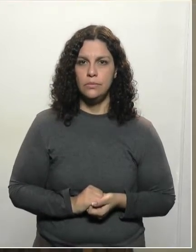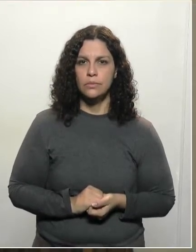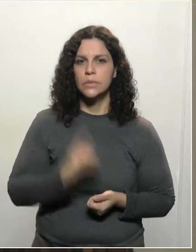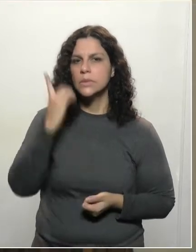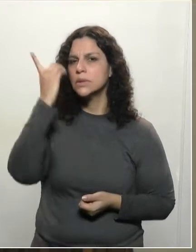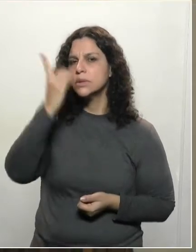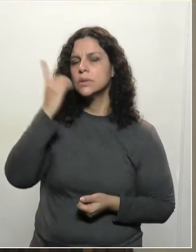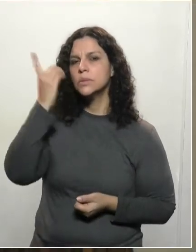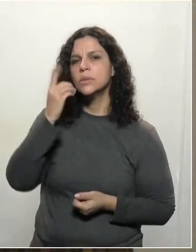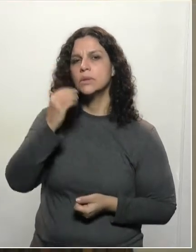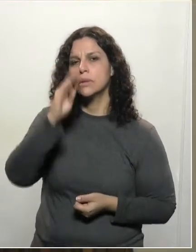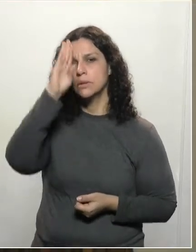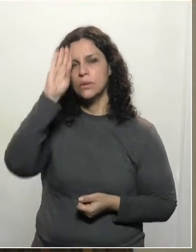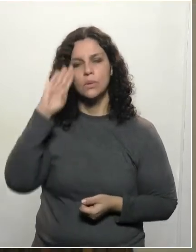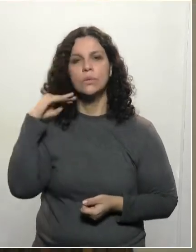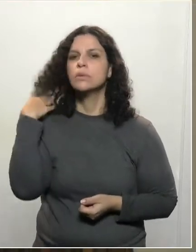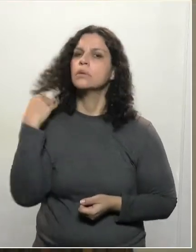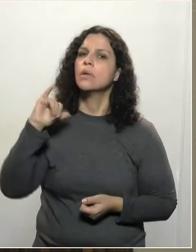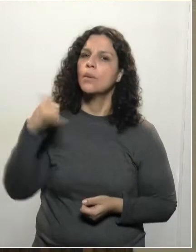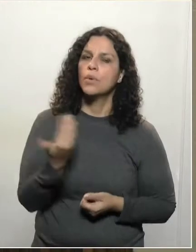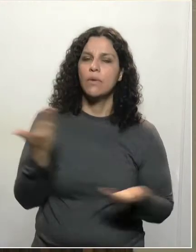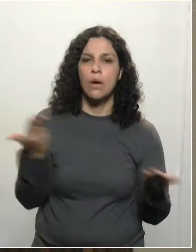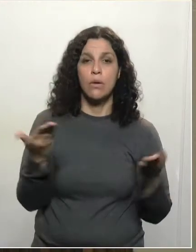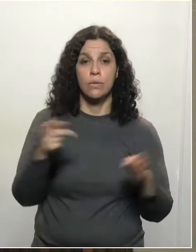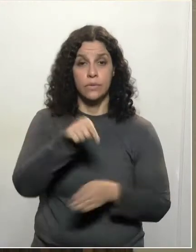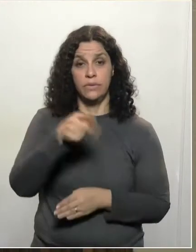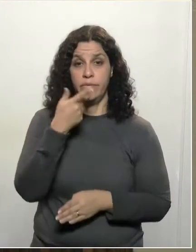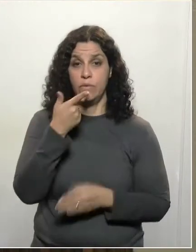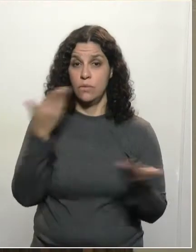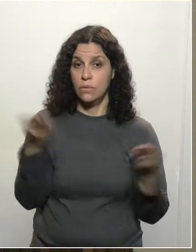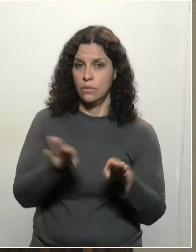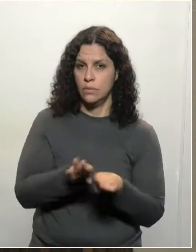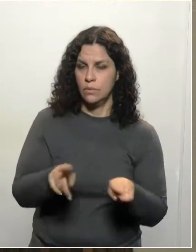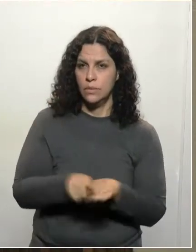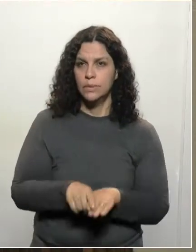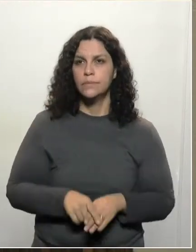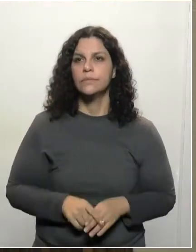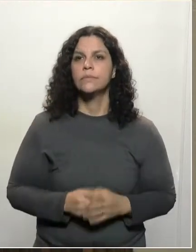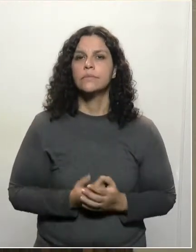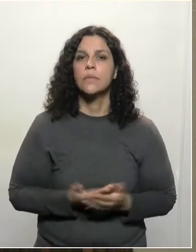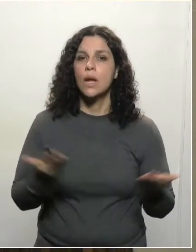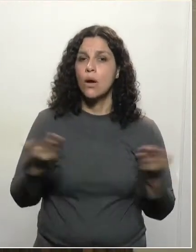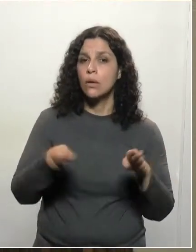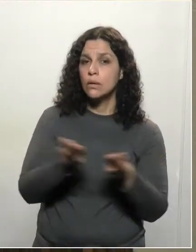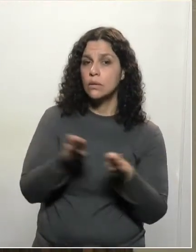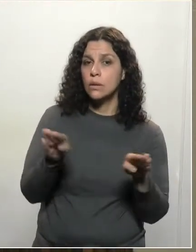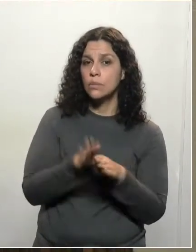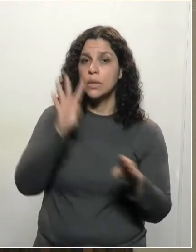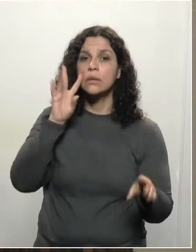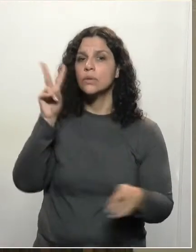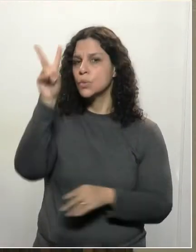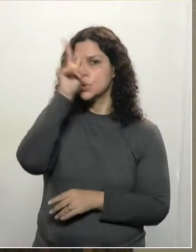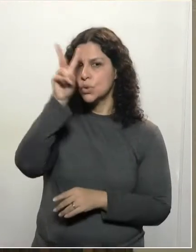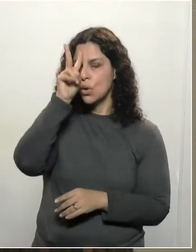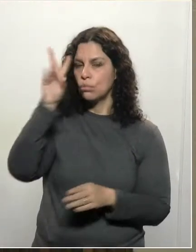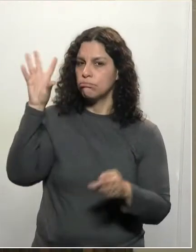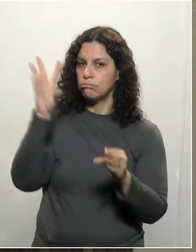Deputada Luciana, aproveitando a sua fala, eu já vou fazer aqui também um breve